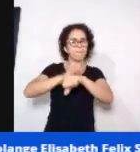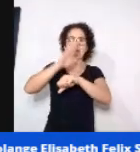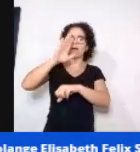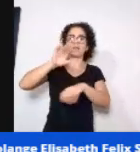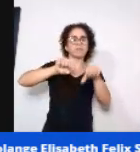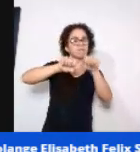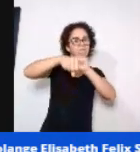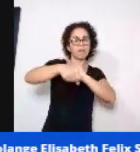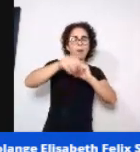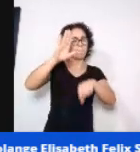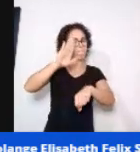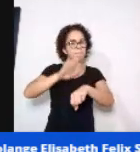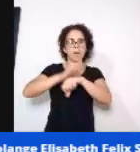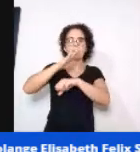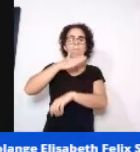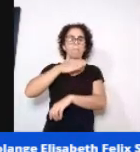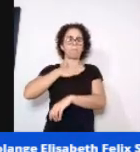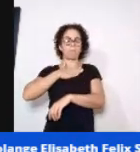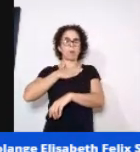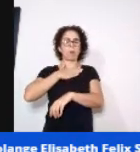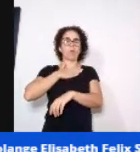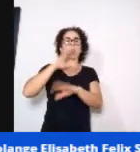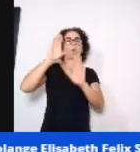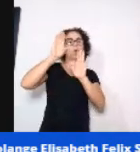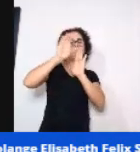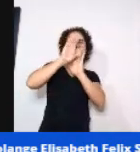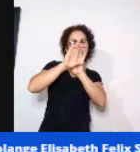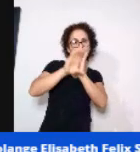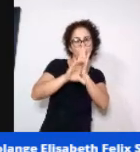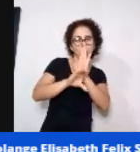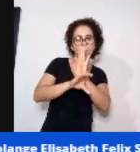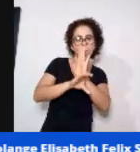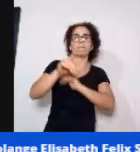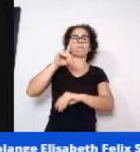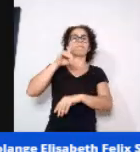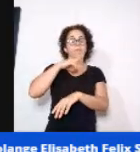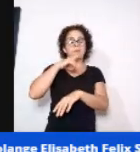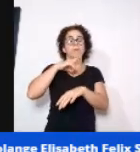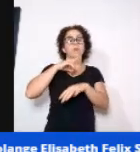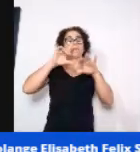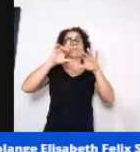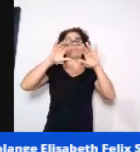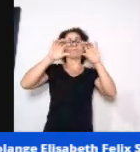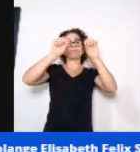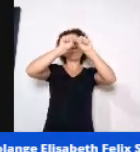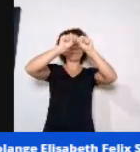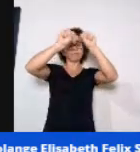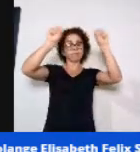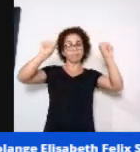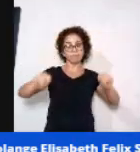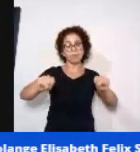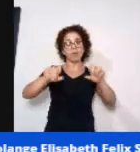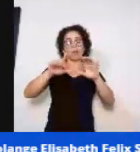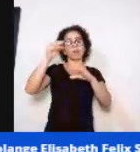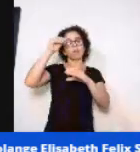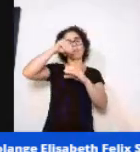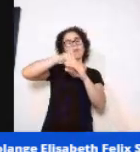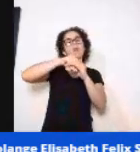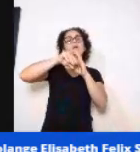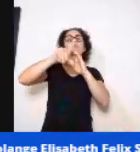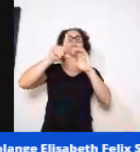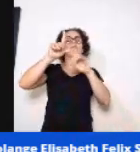currículo. Tudo gratuito. Claro que eu tenho uma plataforma dentro da universidade em que eles disponibilizam esses cursos. Mas eu